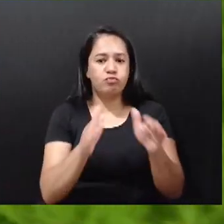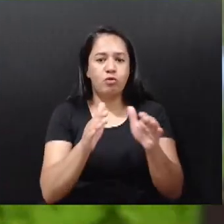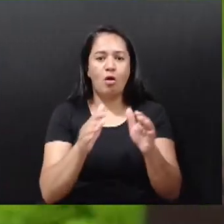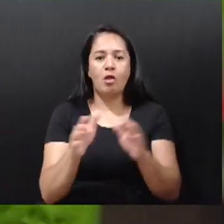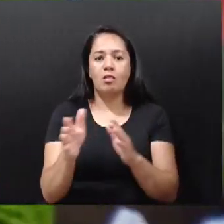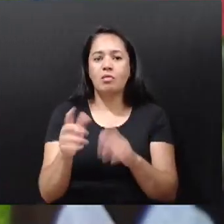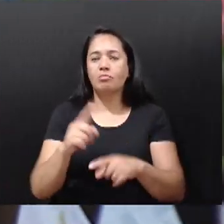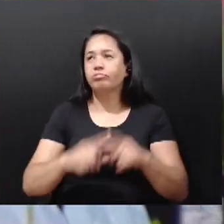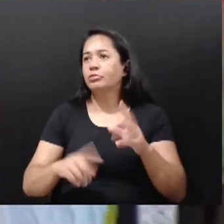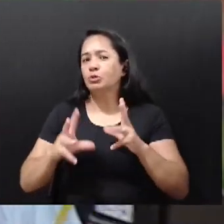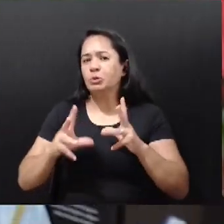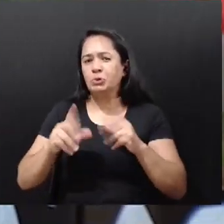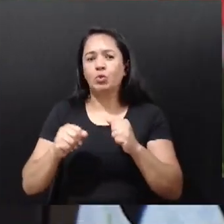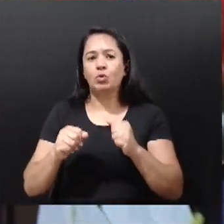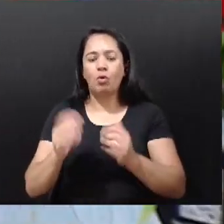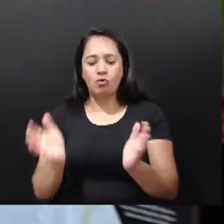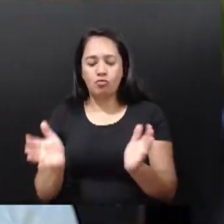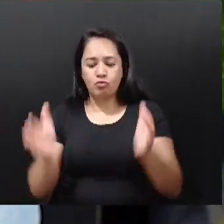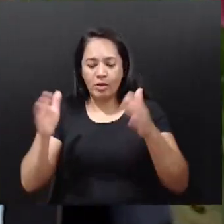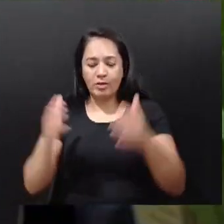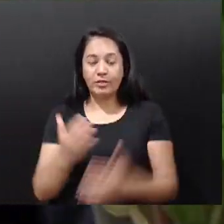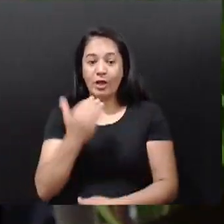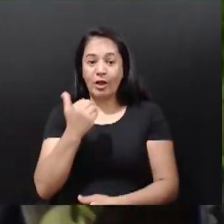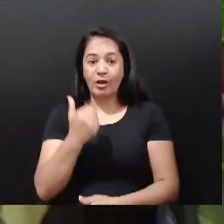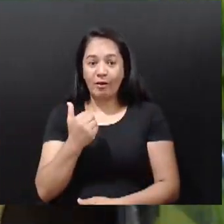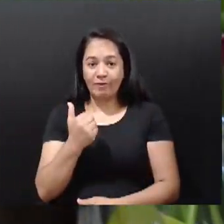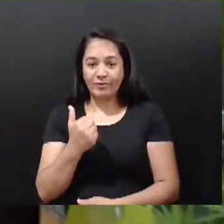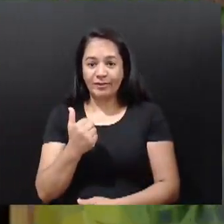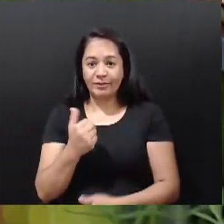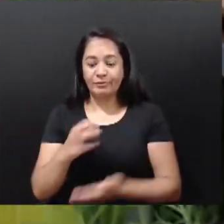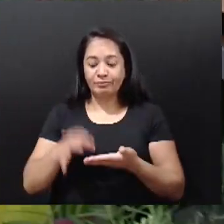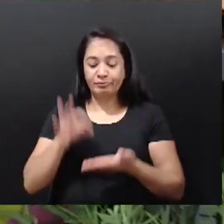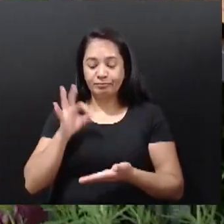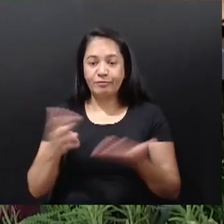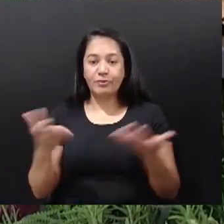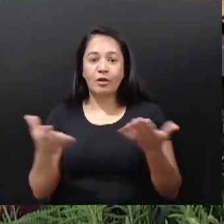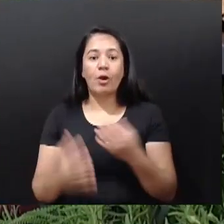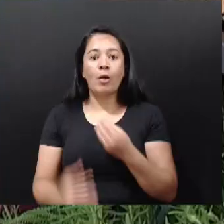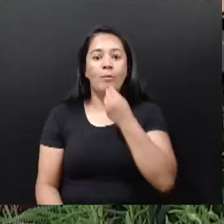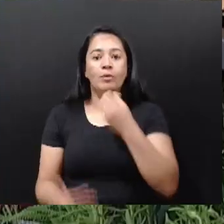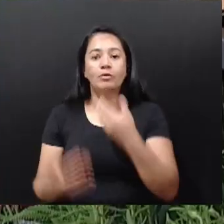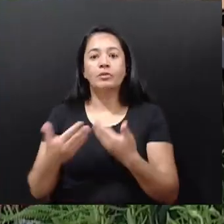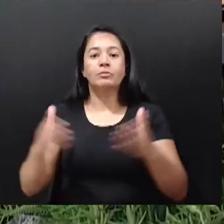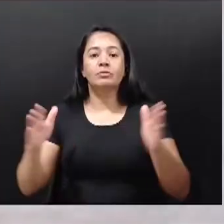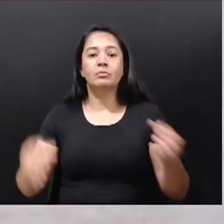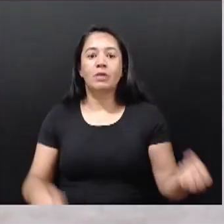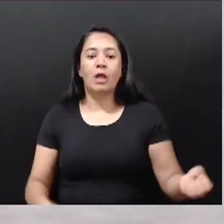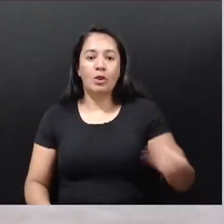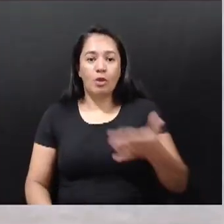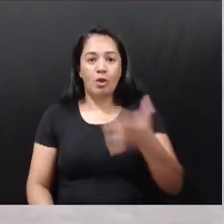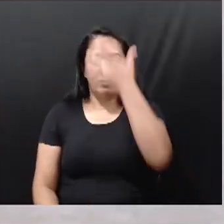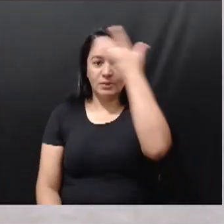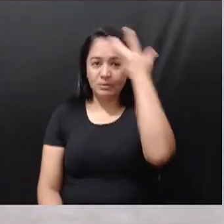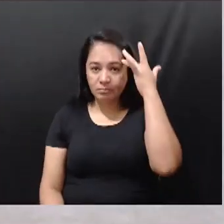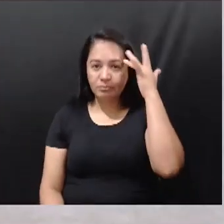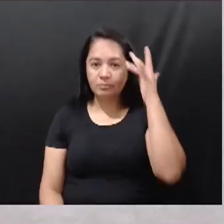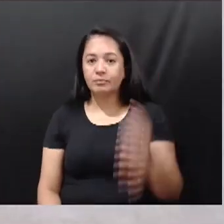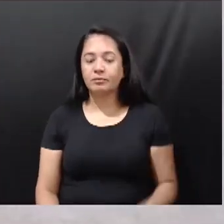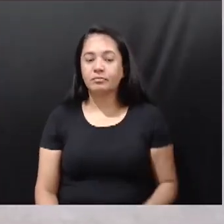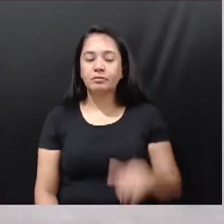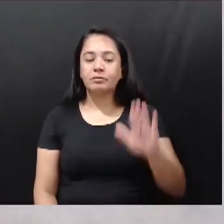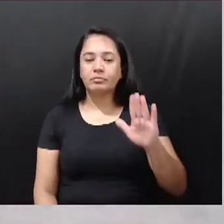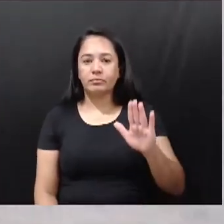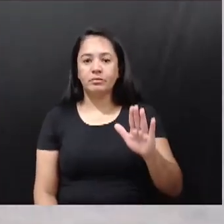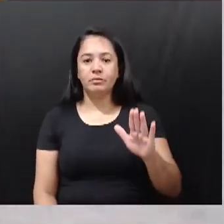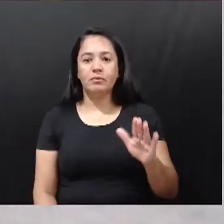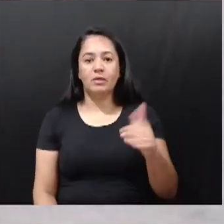da manhã. E agora chegou a grande oportunidade de abrir esse espaço para novos permissionários. Então nós temos mais de 100 espaços aí à